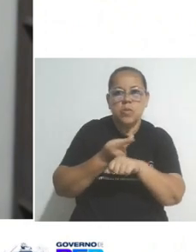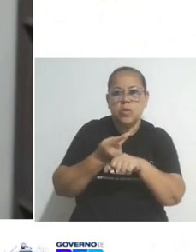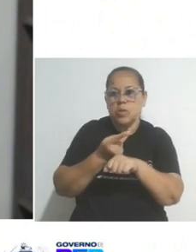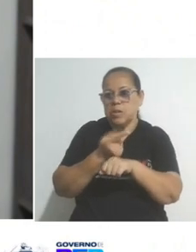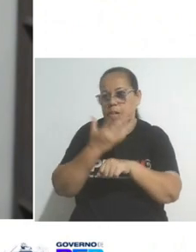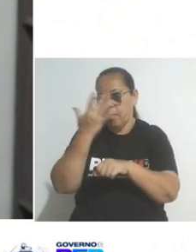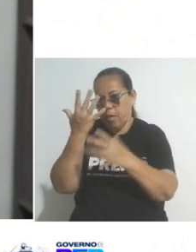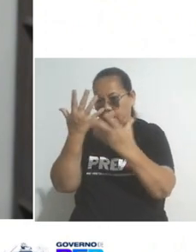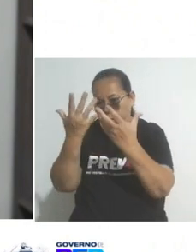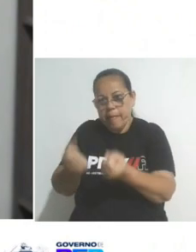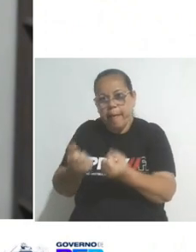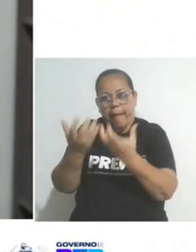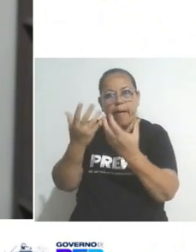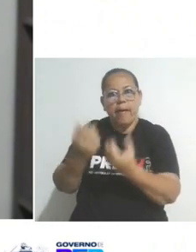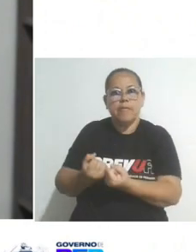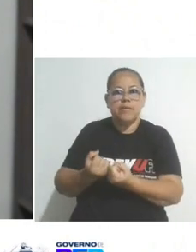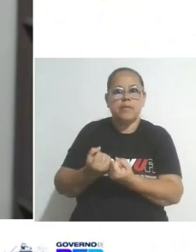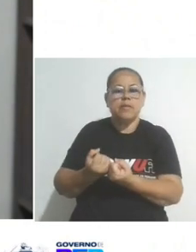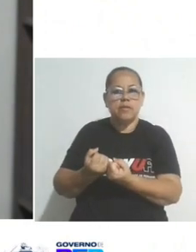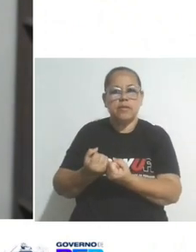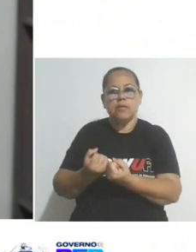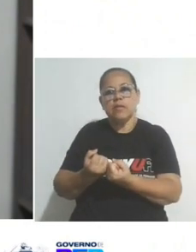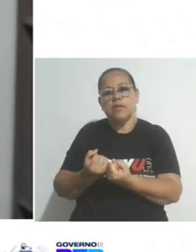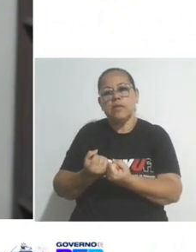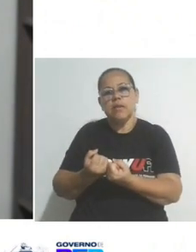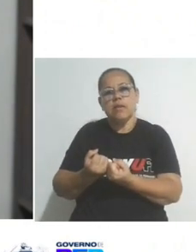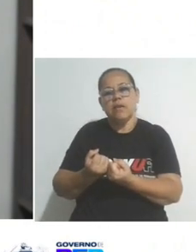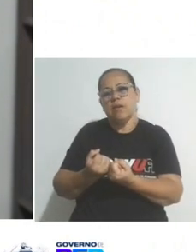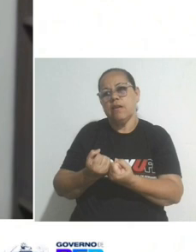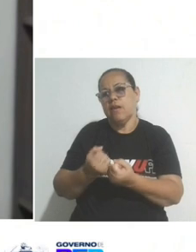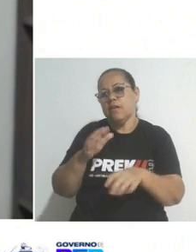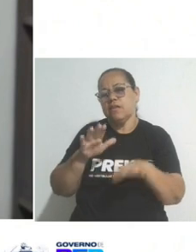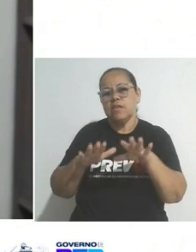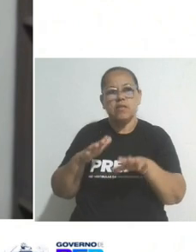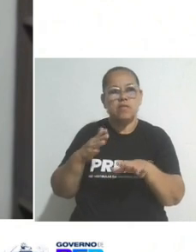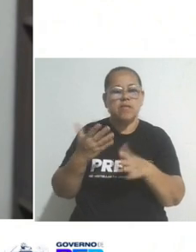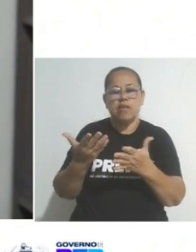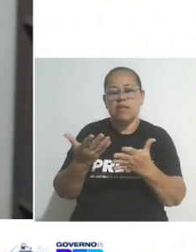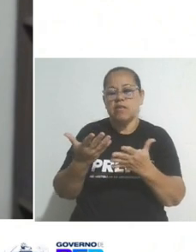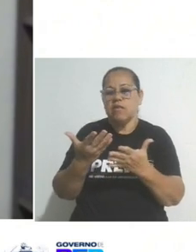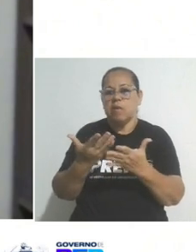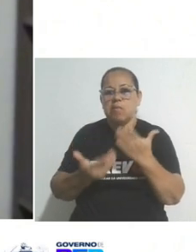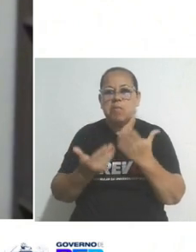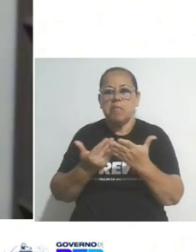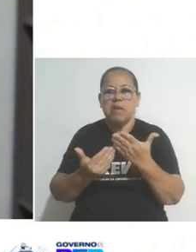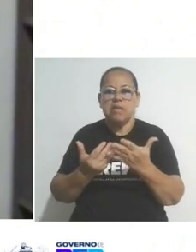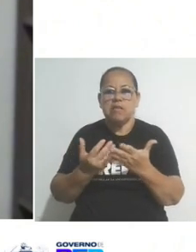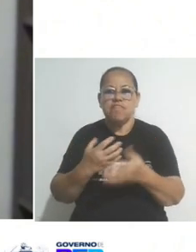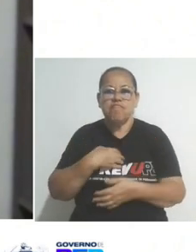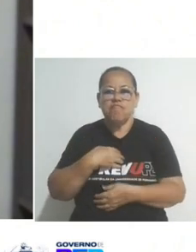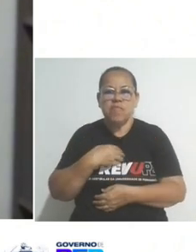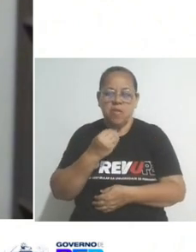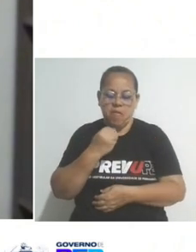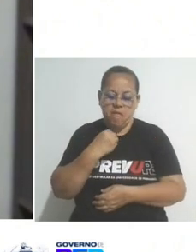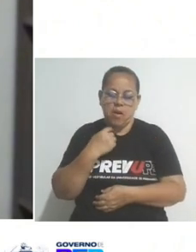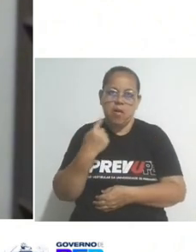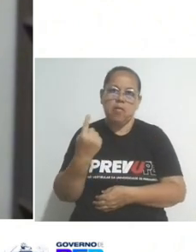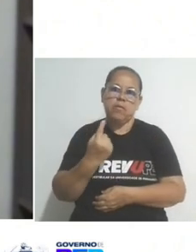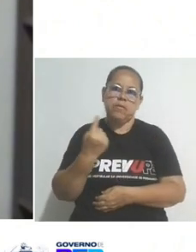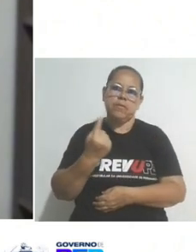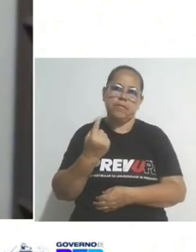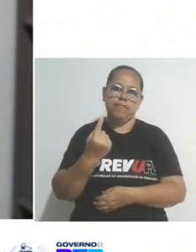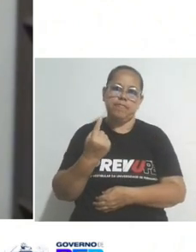aceitação por vez o sujeito se perde em suas fraquezas em sua solidão